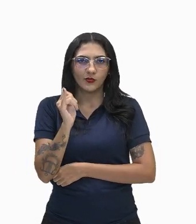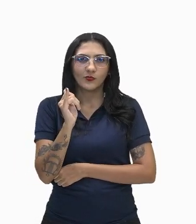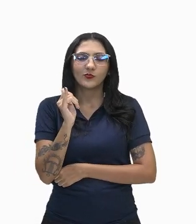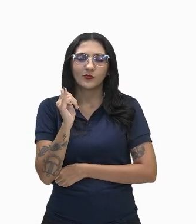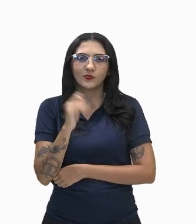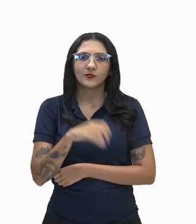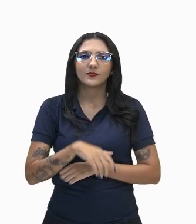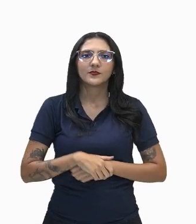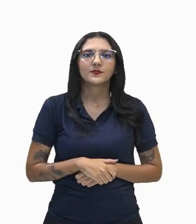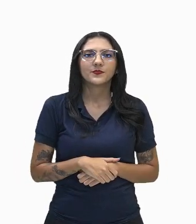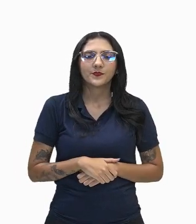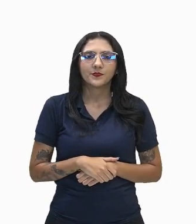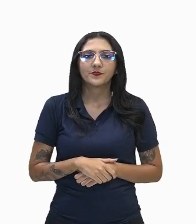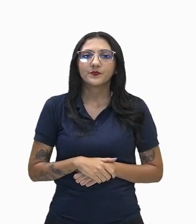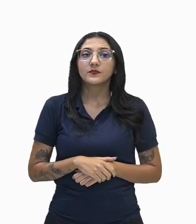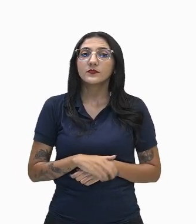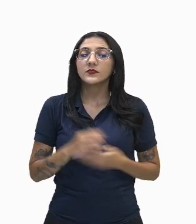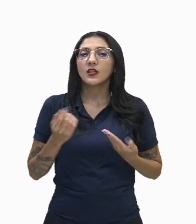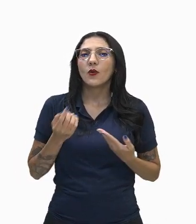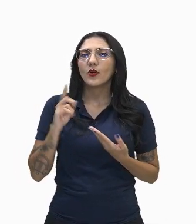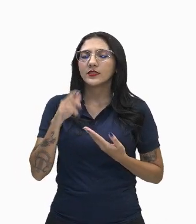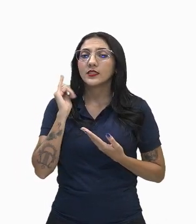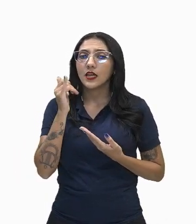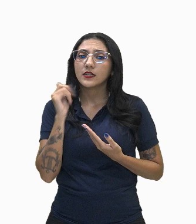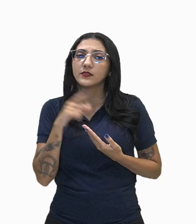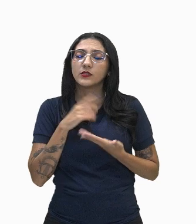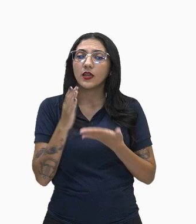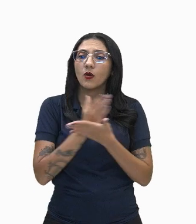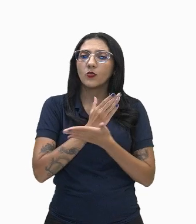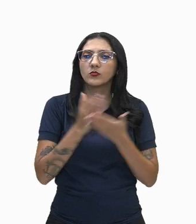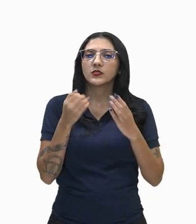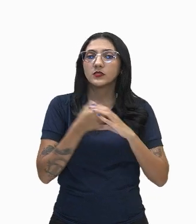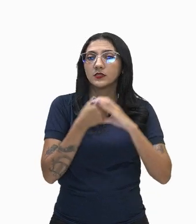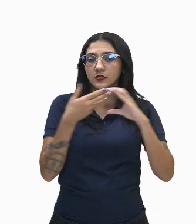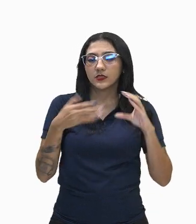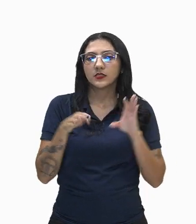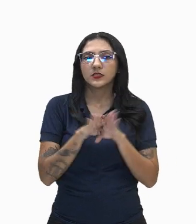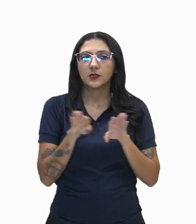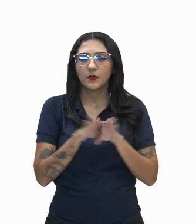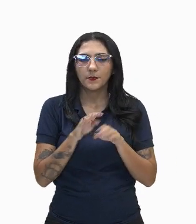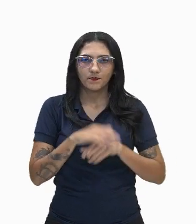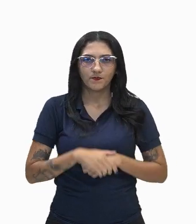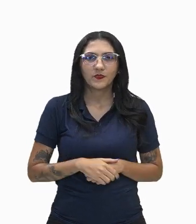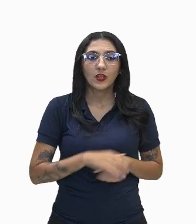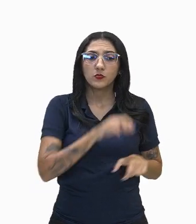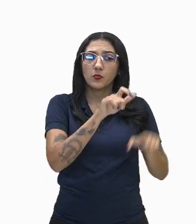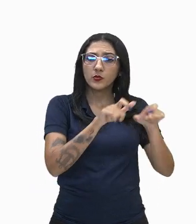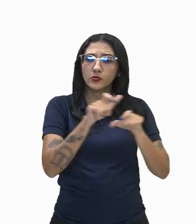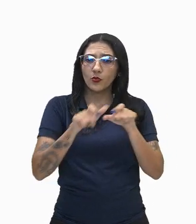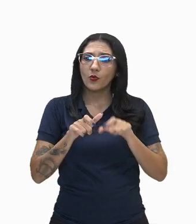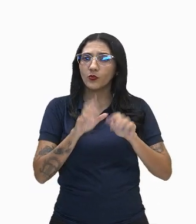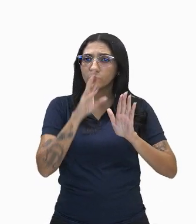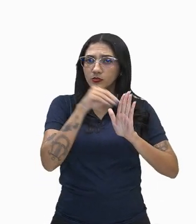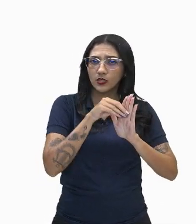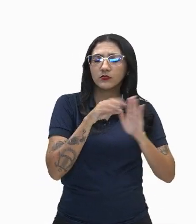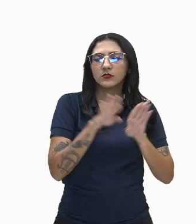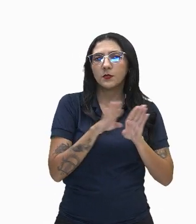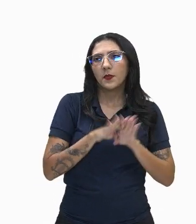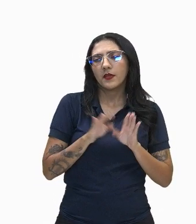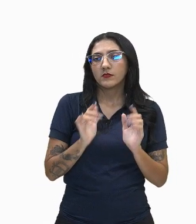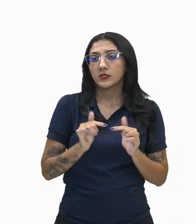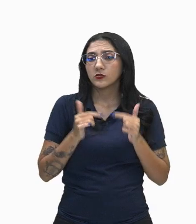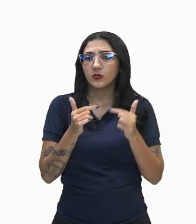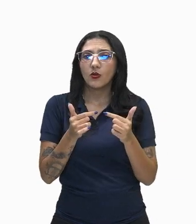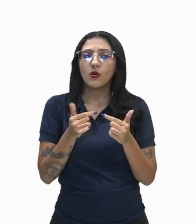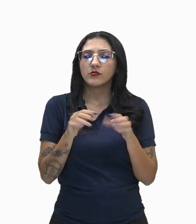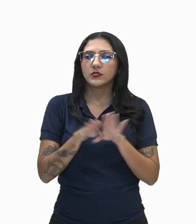narração. Então, a narração apresenta alguns elementos que são os personagens, as ações,